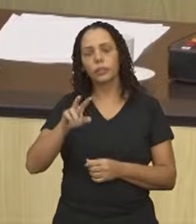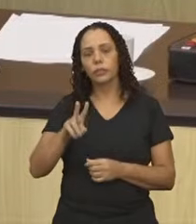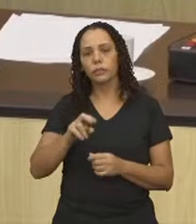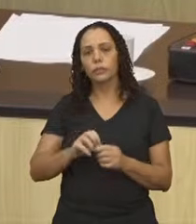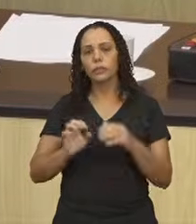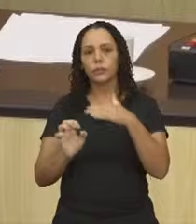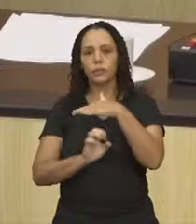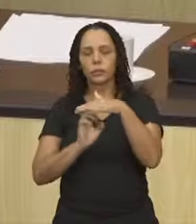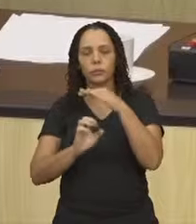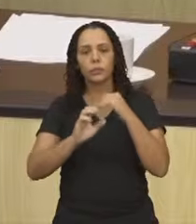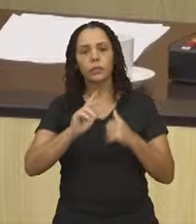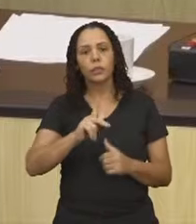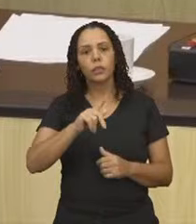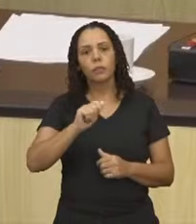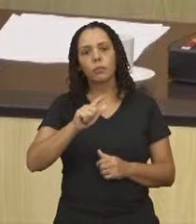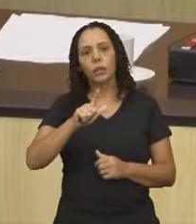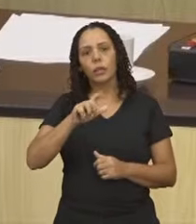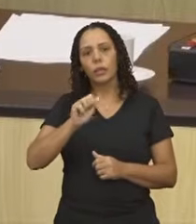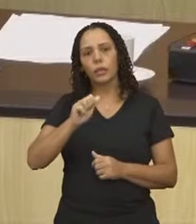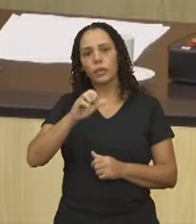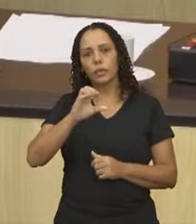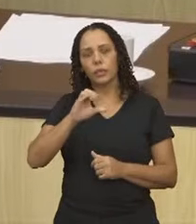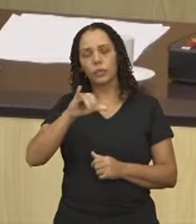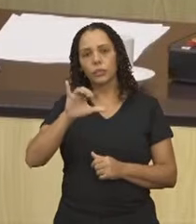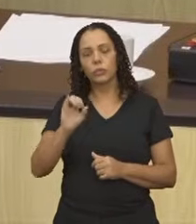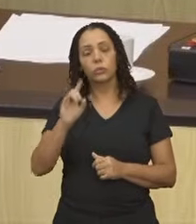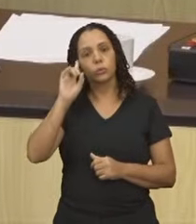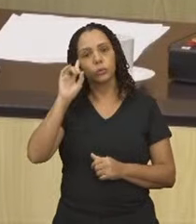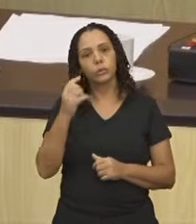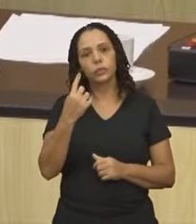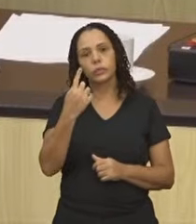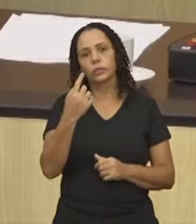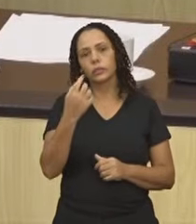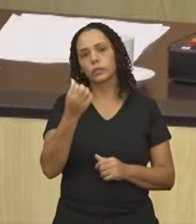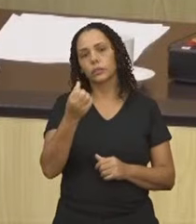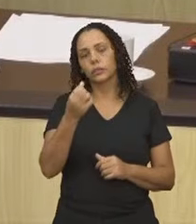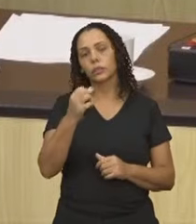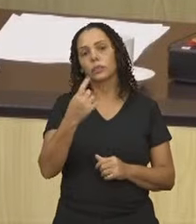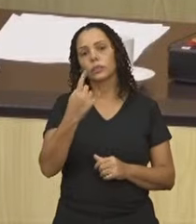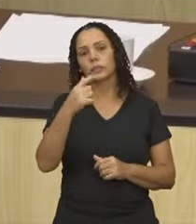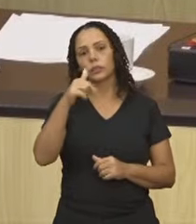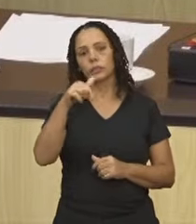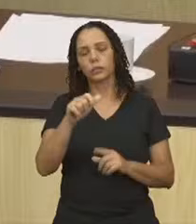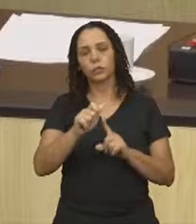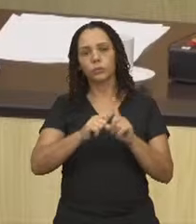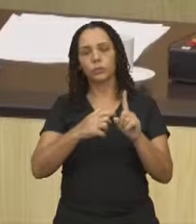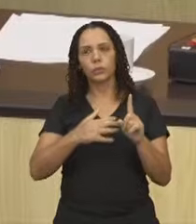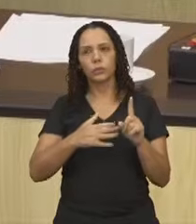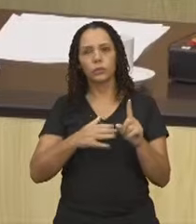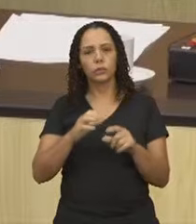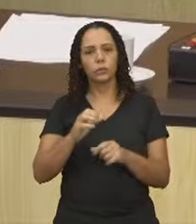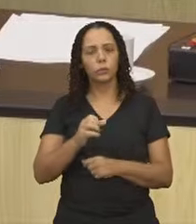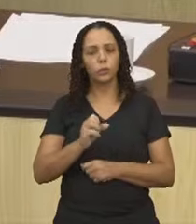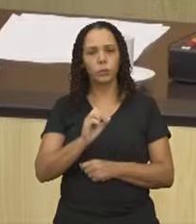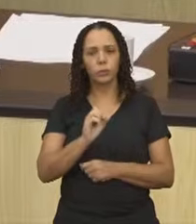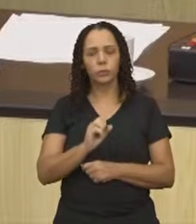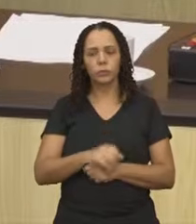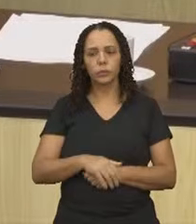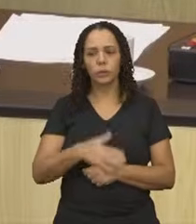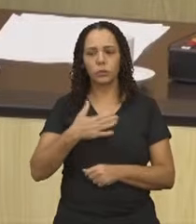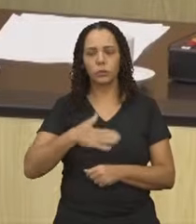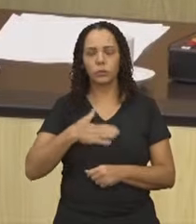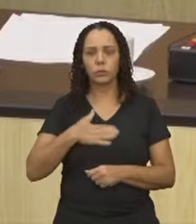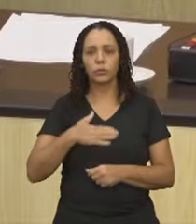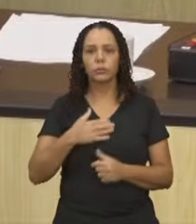Sunset, nas datas de 16/8 e 17/8, na rua Doutor Pedro Luiz de Oliveira Costa,